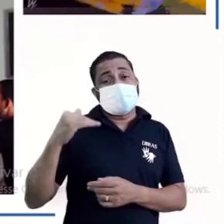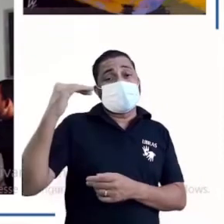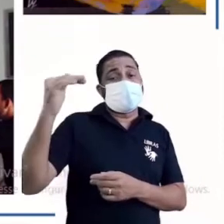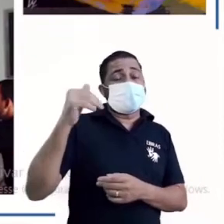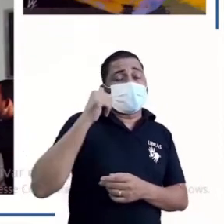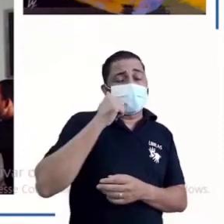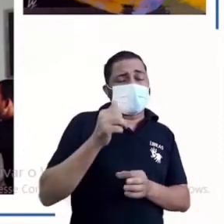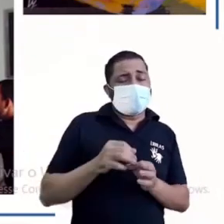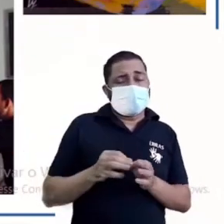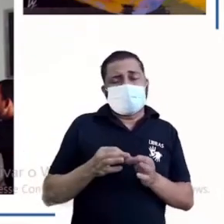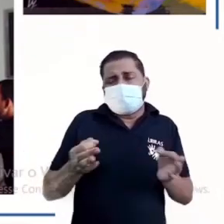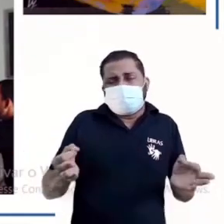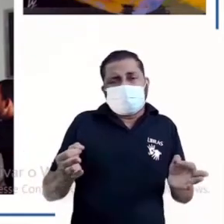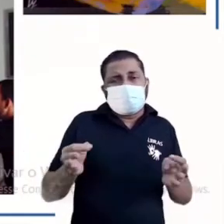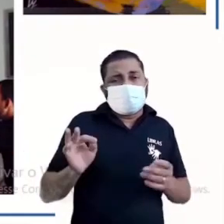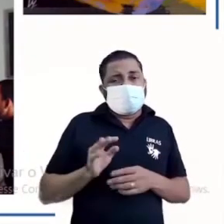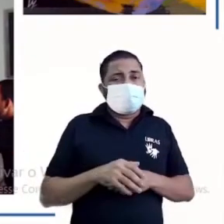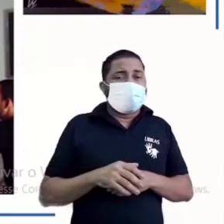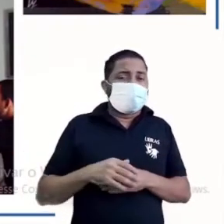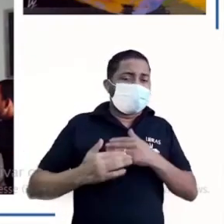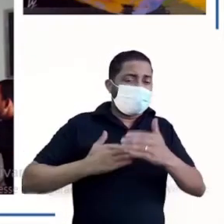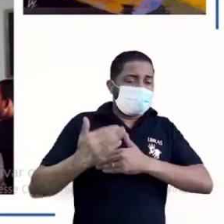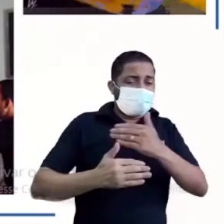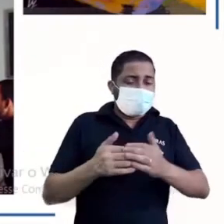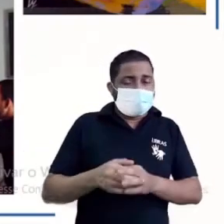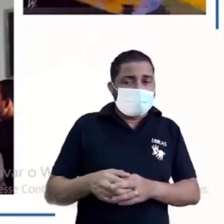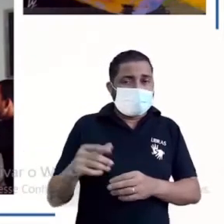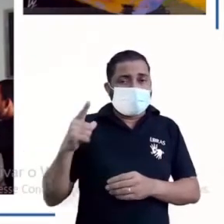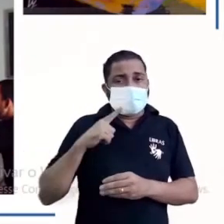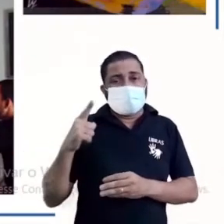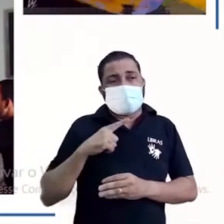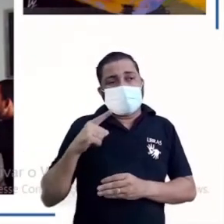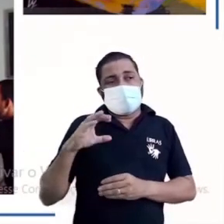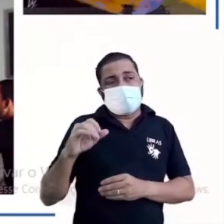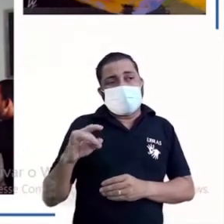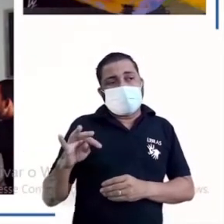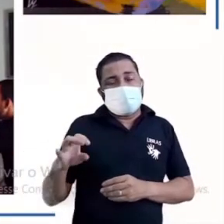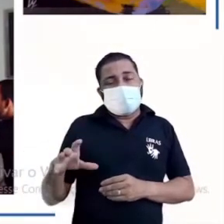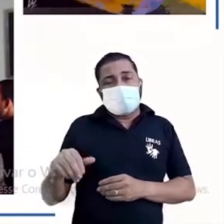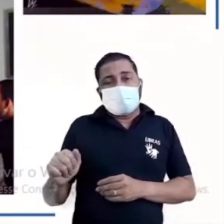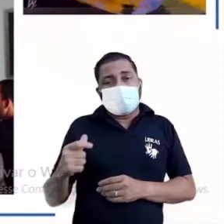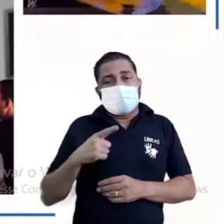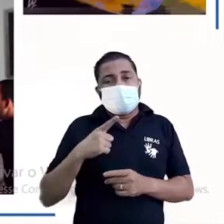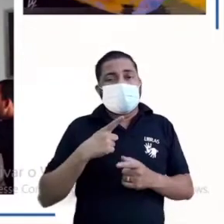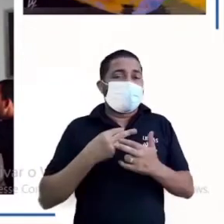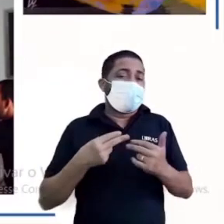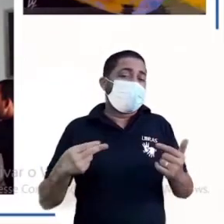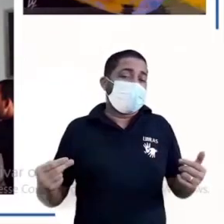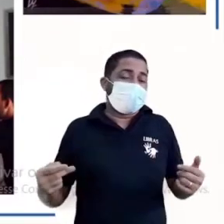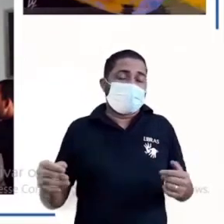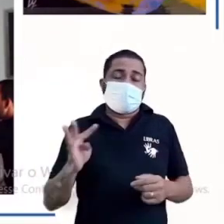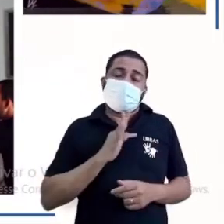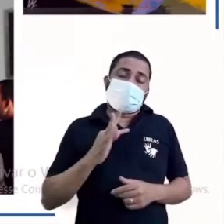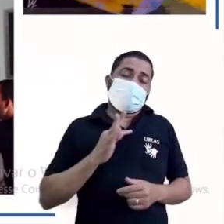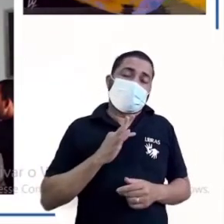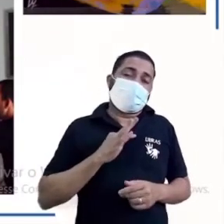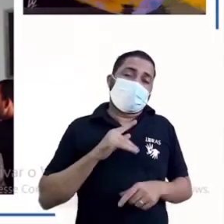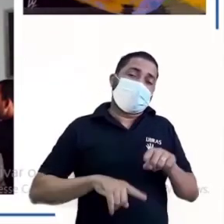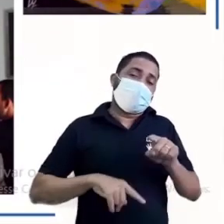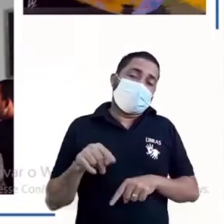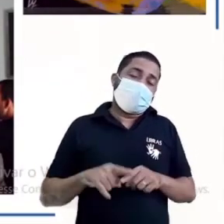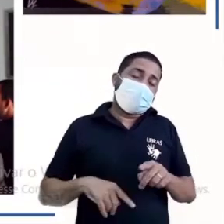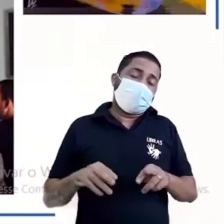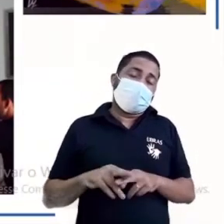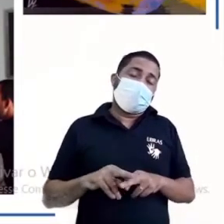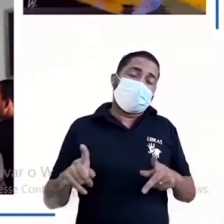de maneira assim bastante moderna, né? Com a pintura acrílica, né? Que são várias técnicas e materiais